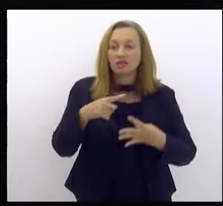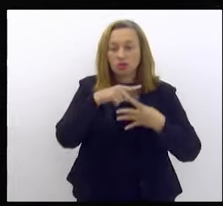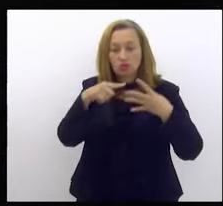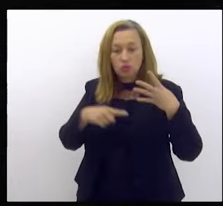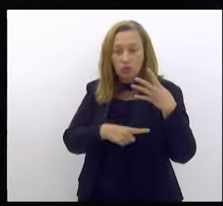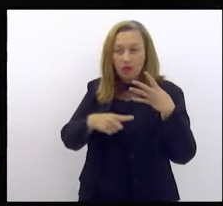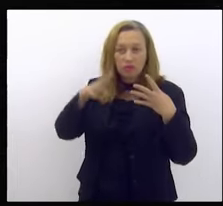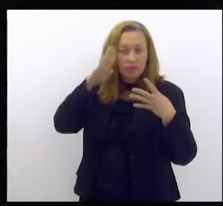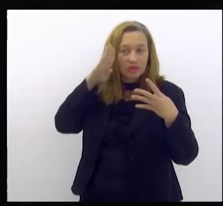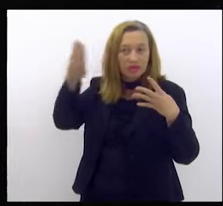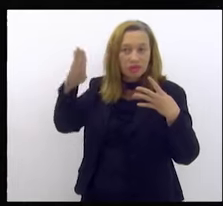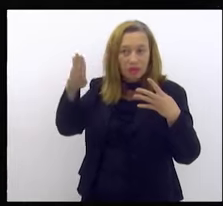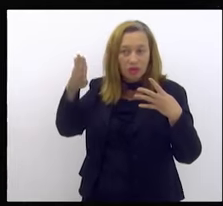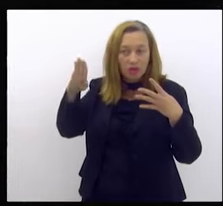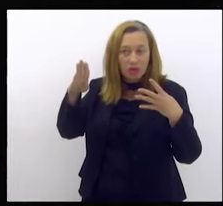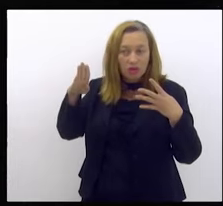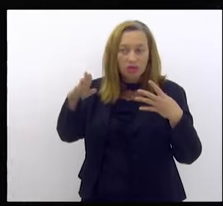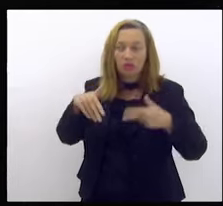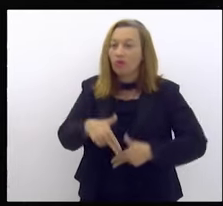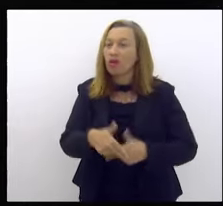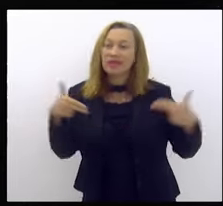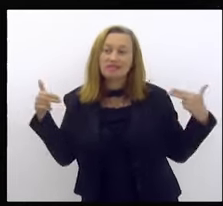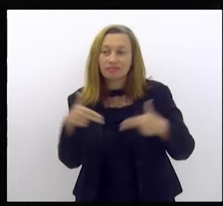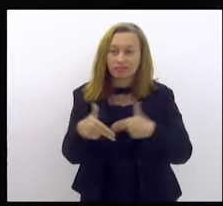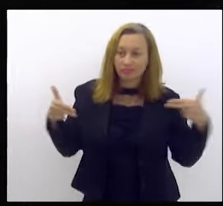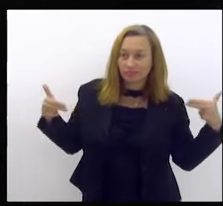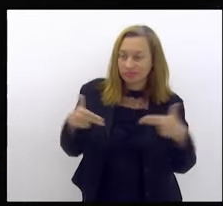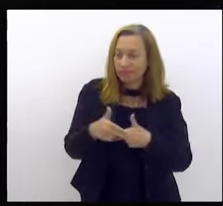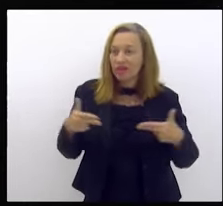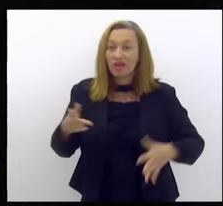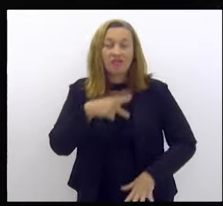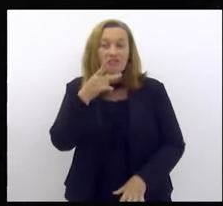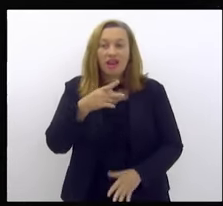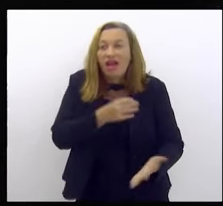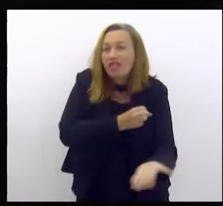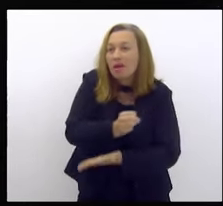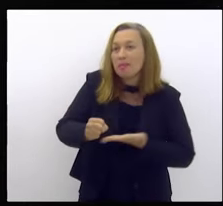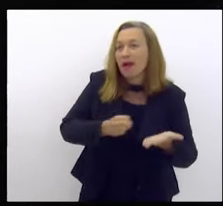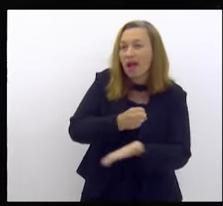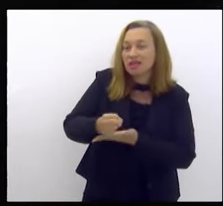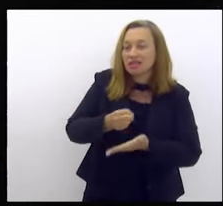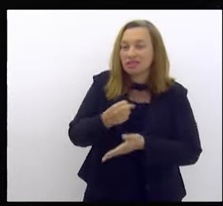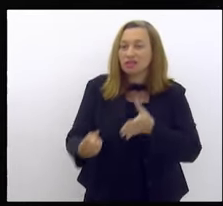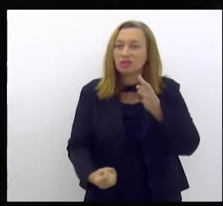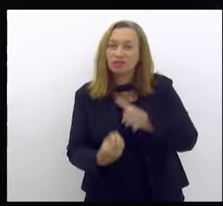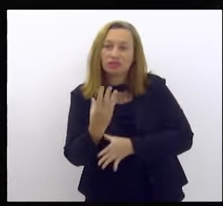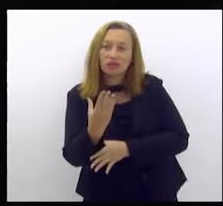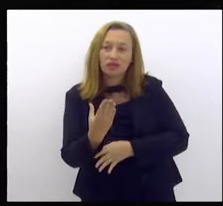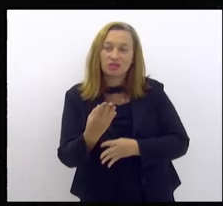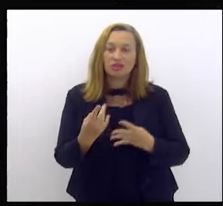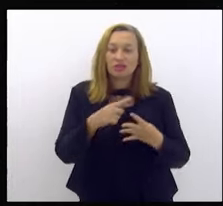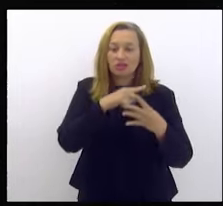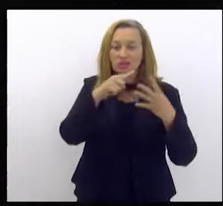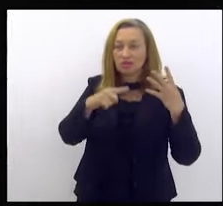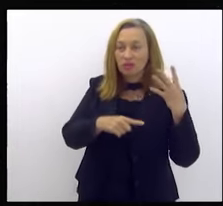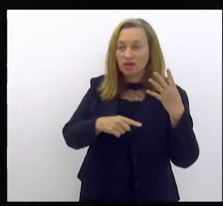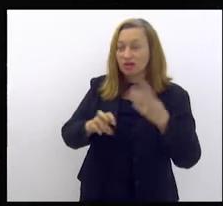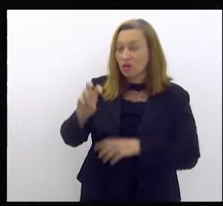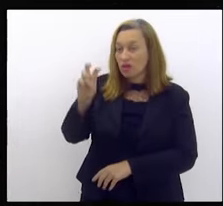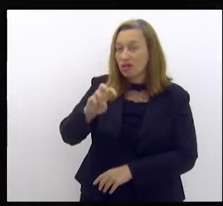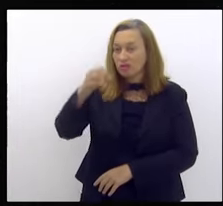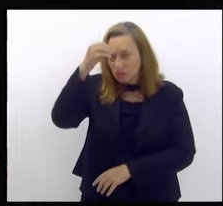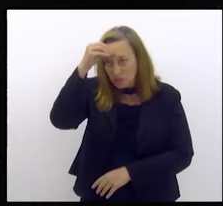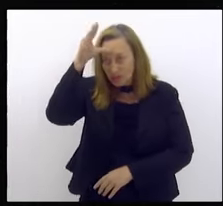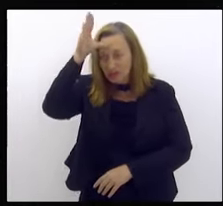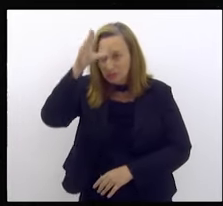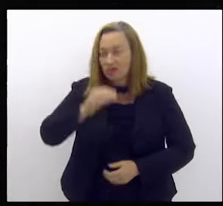elementos constituintes do hip-hop, bem como falar da sua base de construção desses elementos, que é o quinto elemento, o